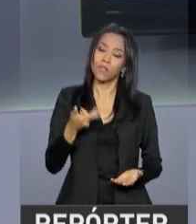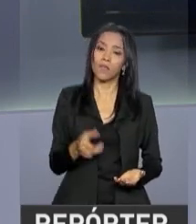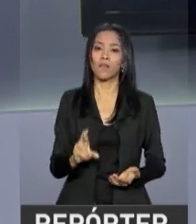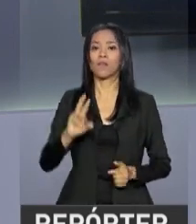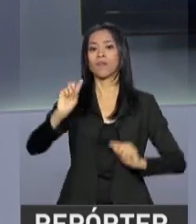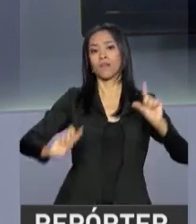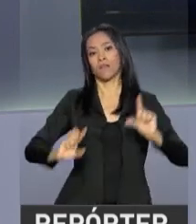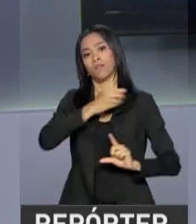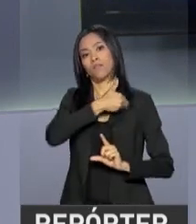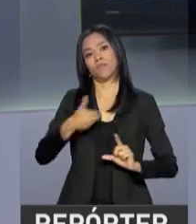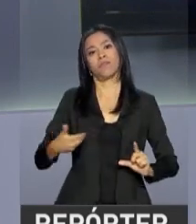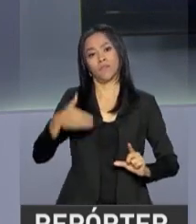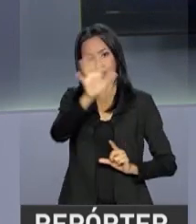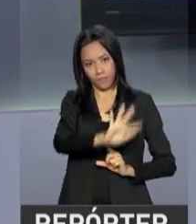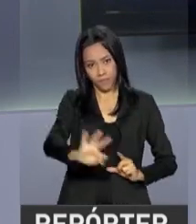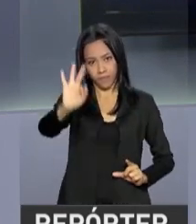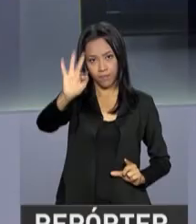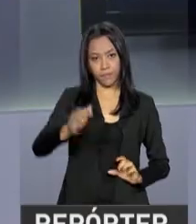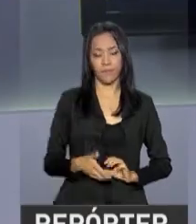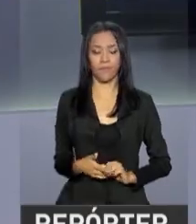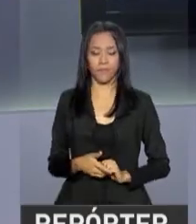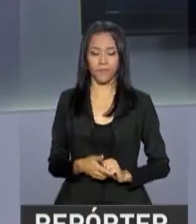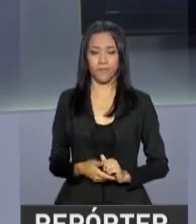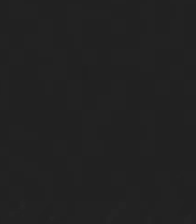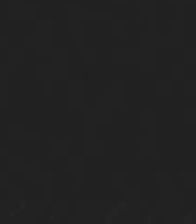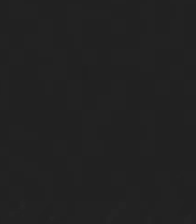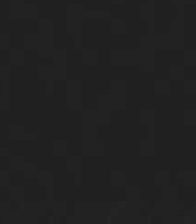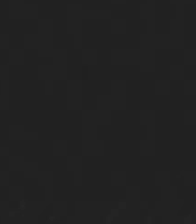gente na nbr a tv do governo federal